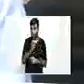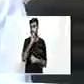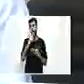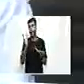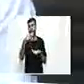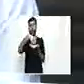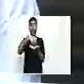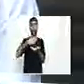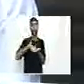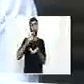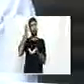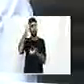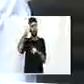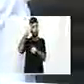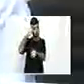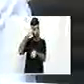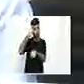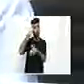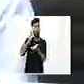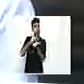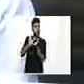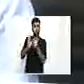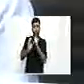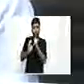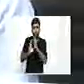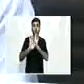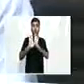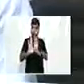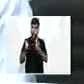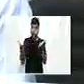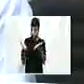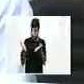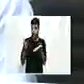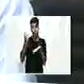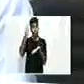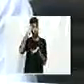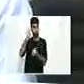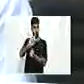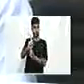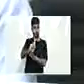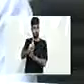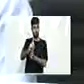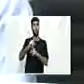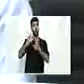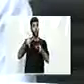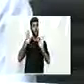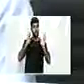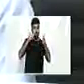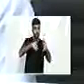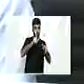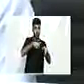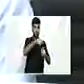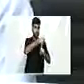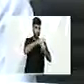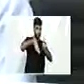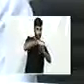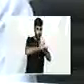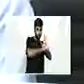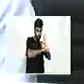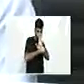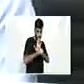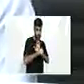entidade da cultura não recebeu a verba não estamos tratando de Cultura Estamos tratando de assistência